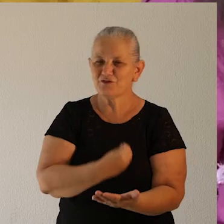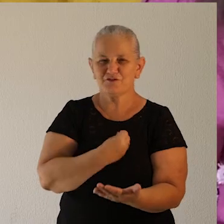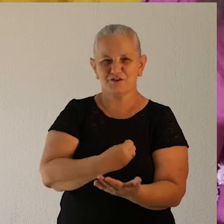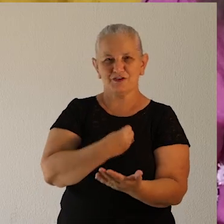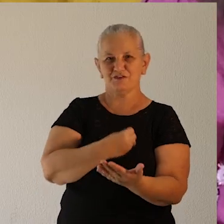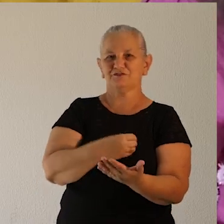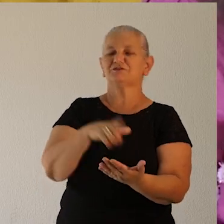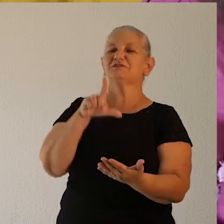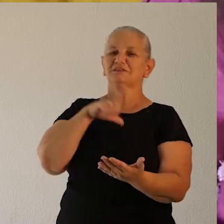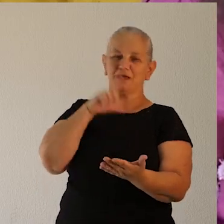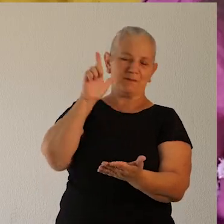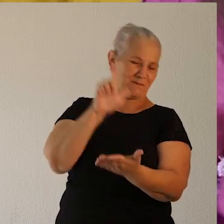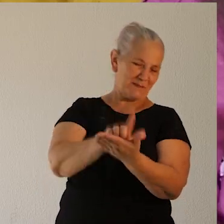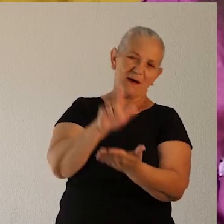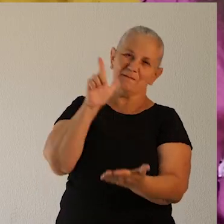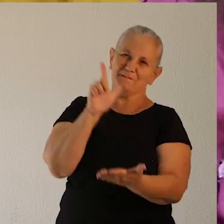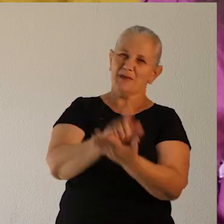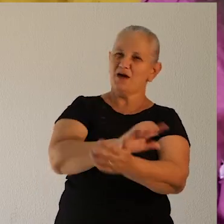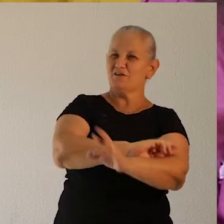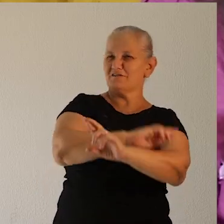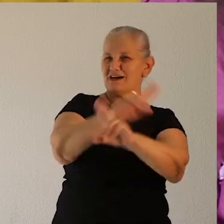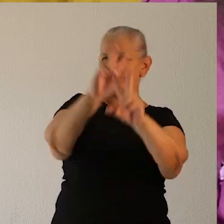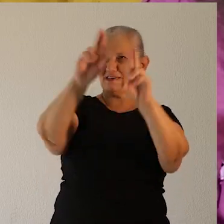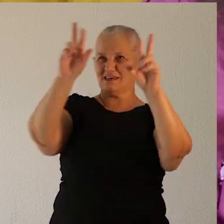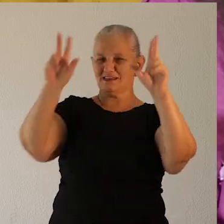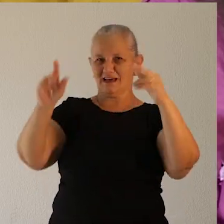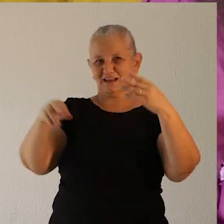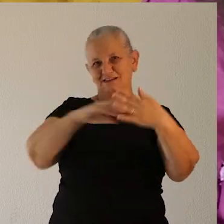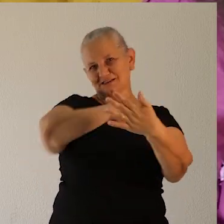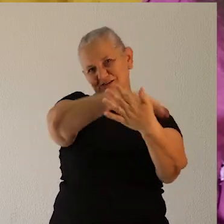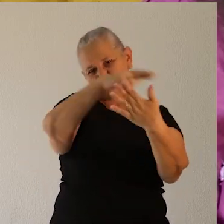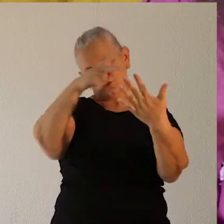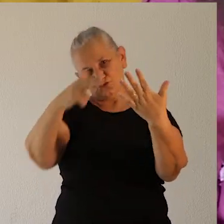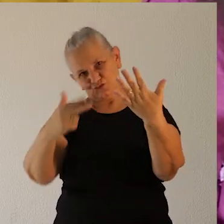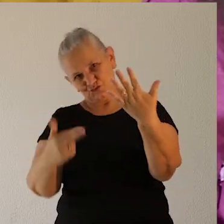Tem papel de todo tipo.